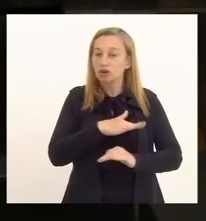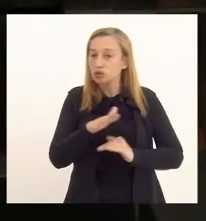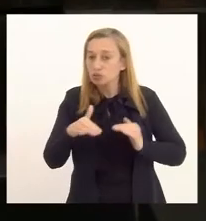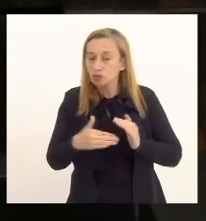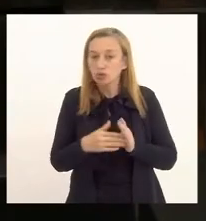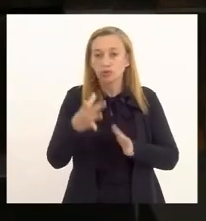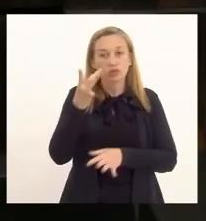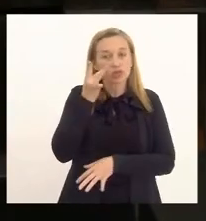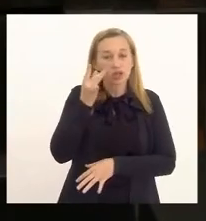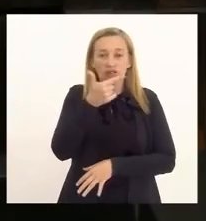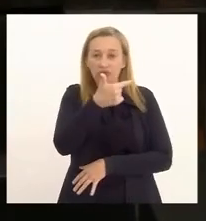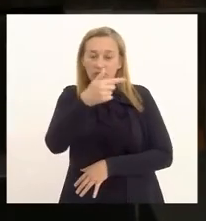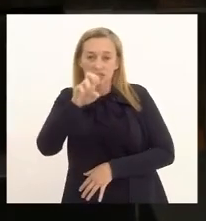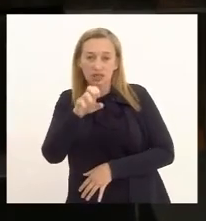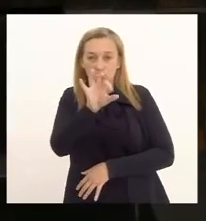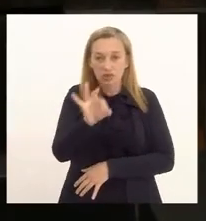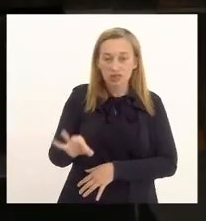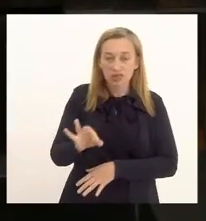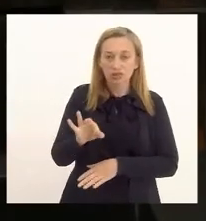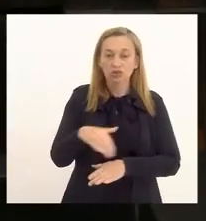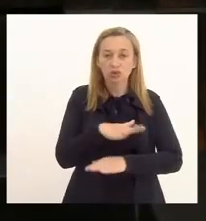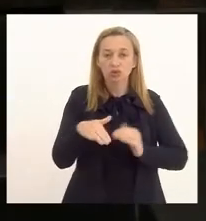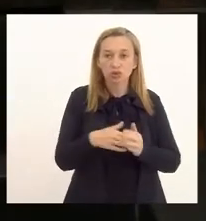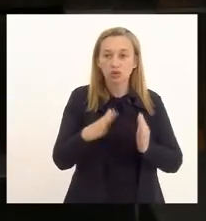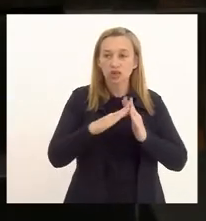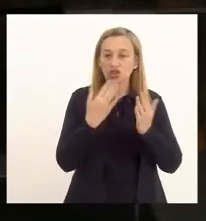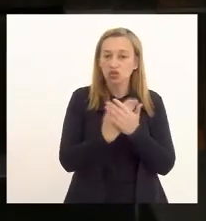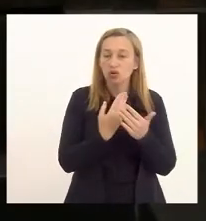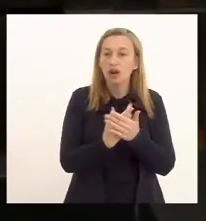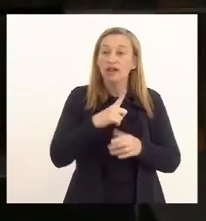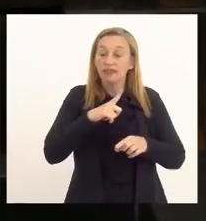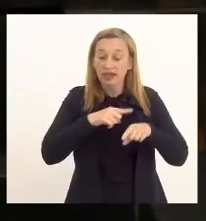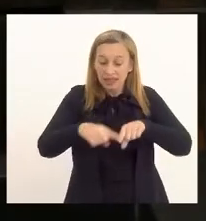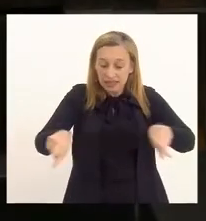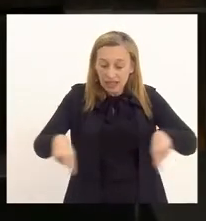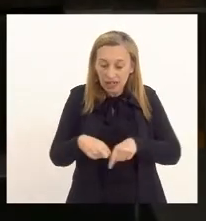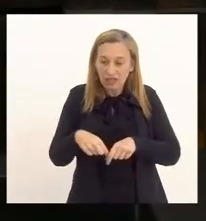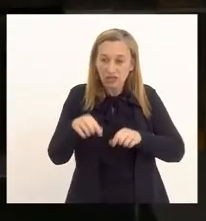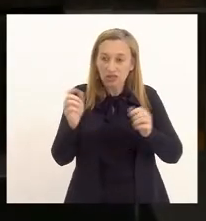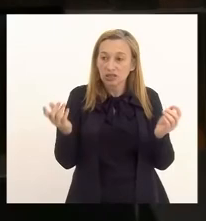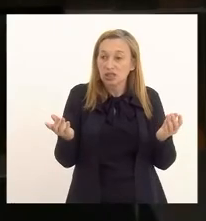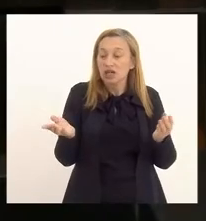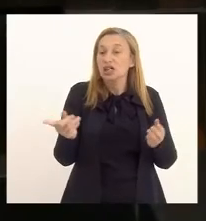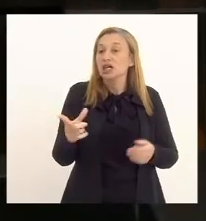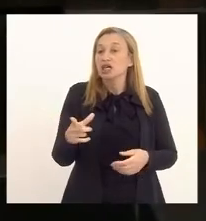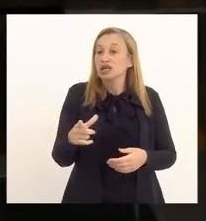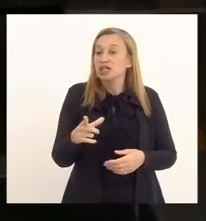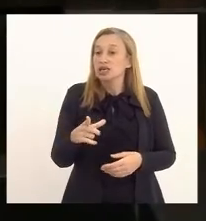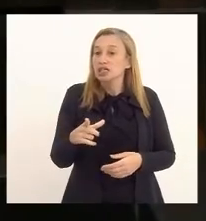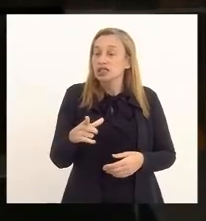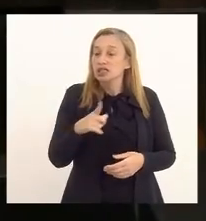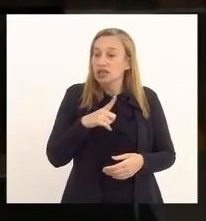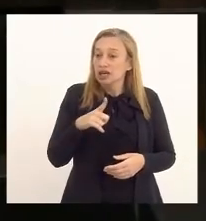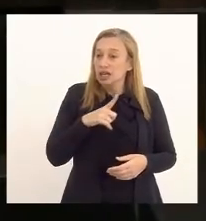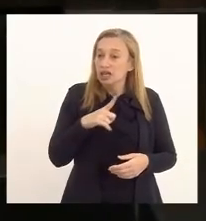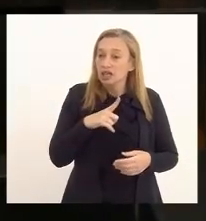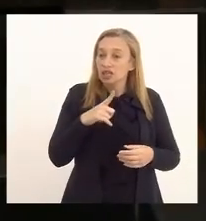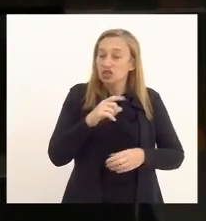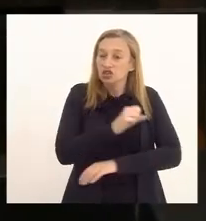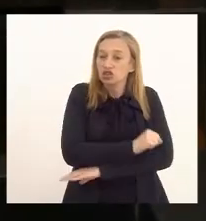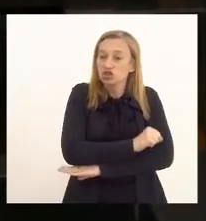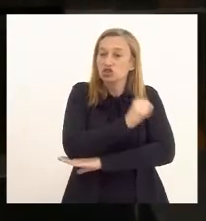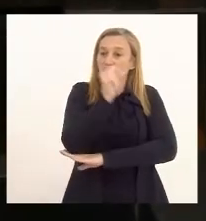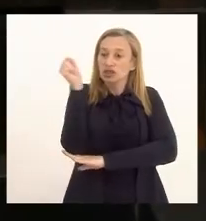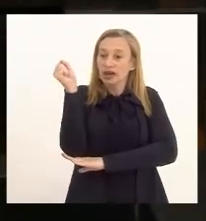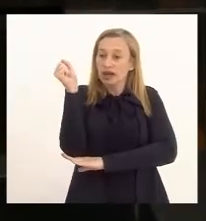Então, 25% das escolas têm salas que sequer têm janelas, ou as janelas existentes estão vedadas, não abrem.